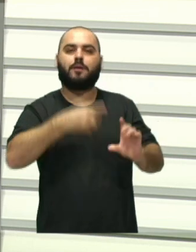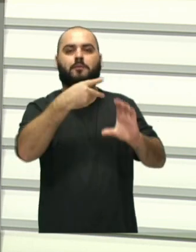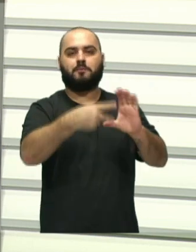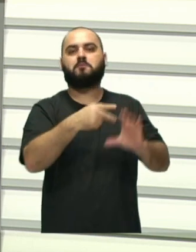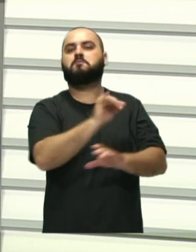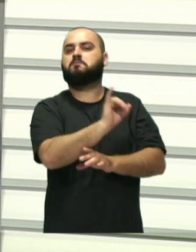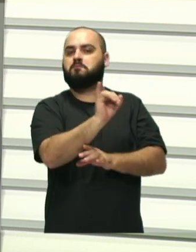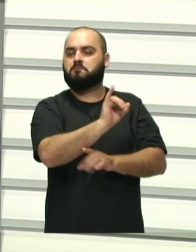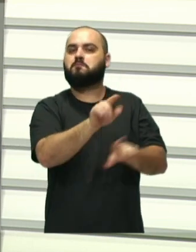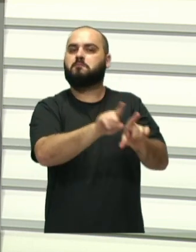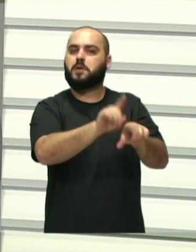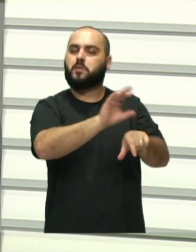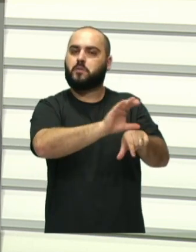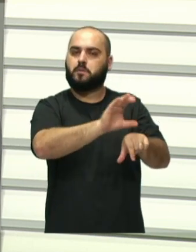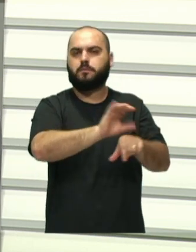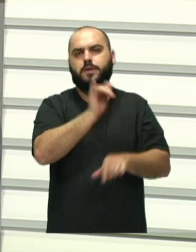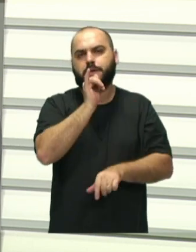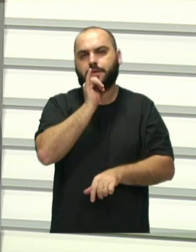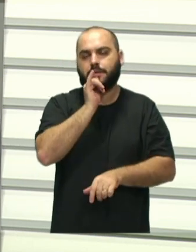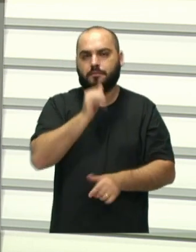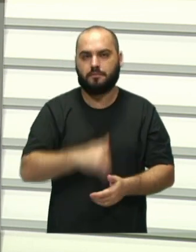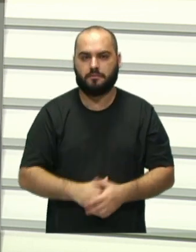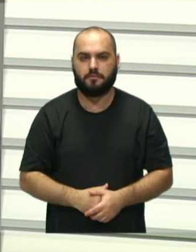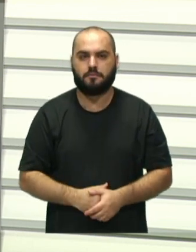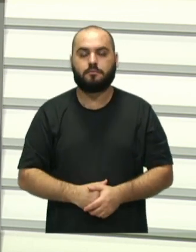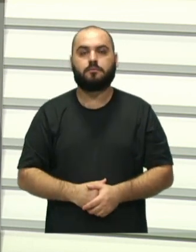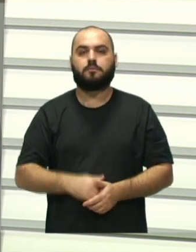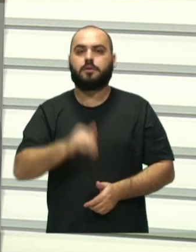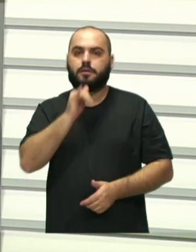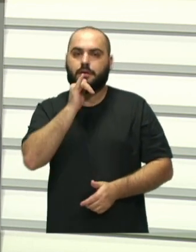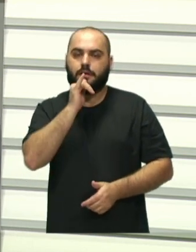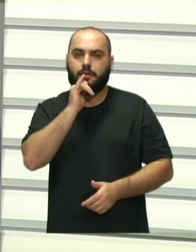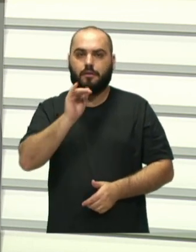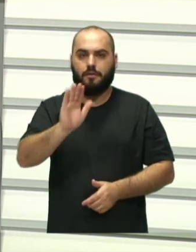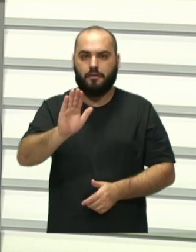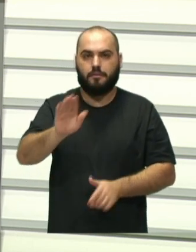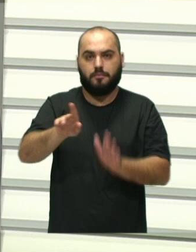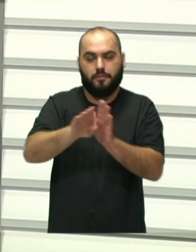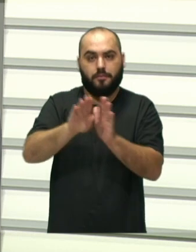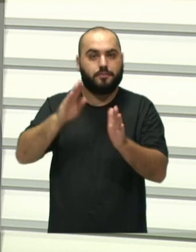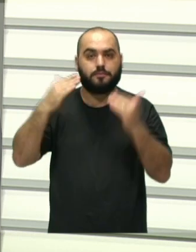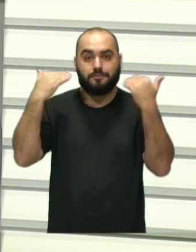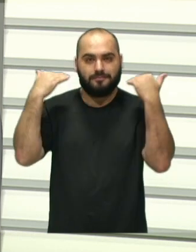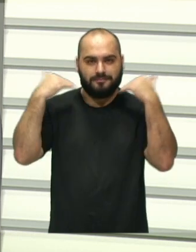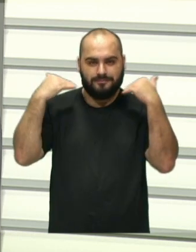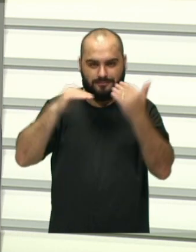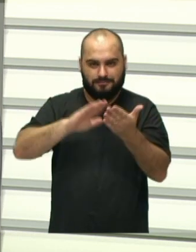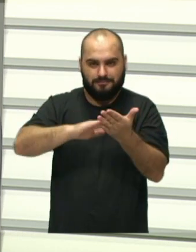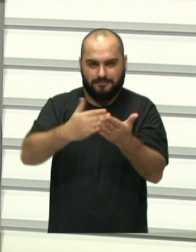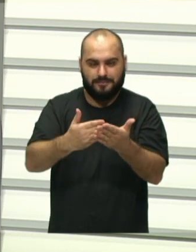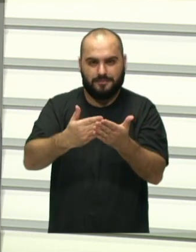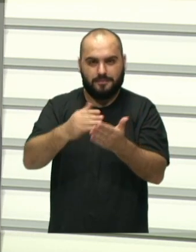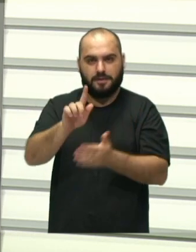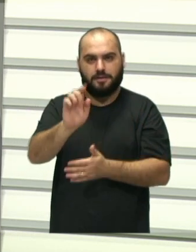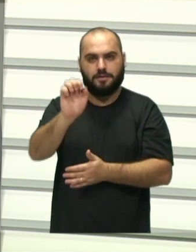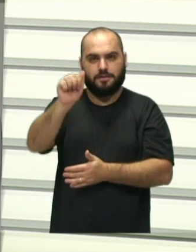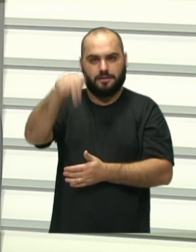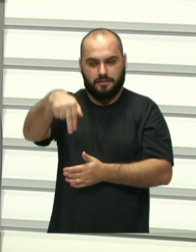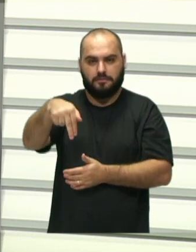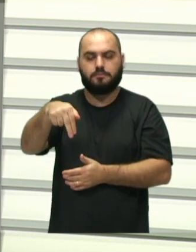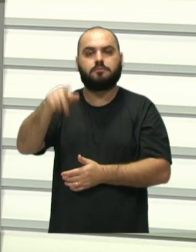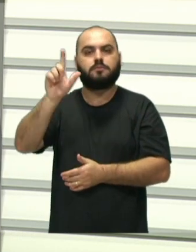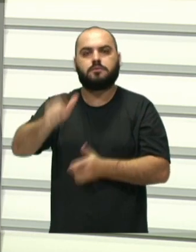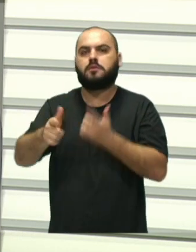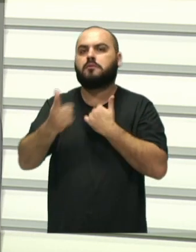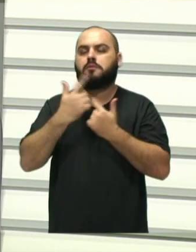da casa a quero que citar o próprio já é que tá fazendo aqui interpretando para nós libras é desejo né